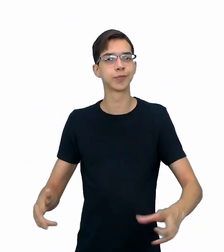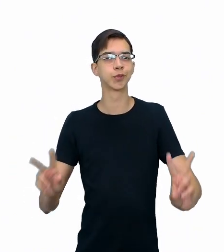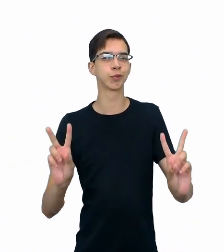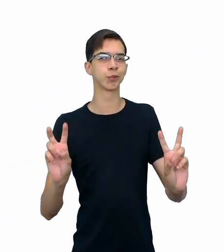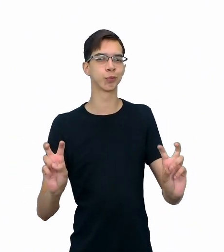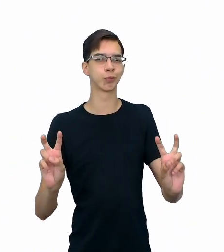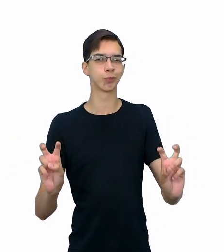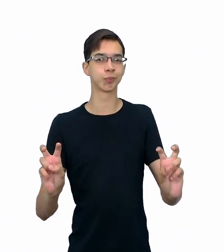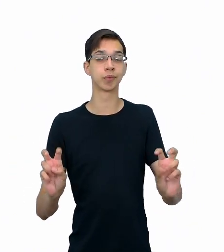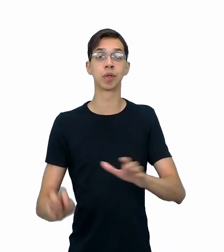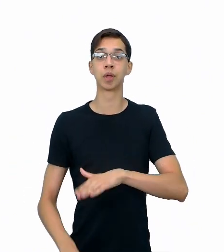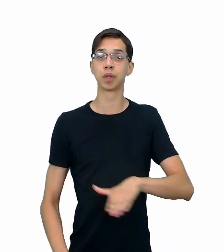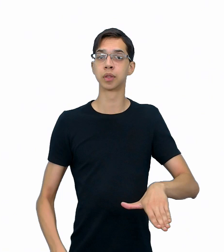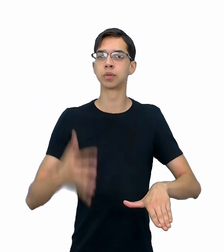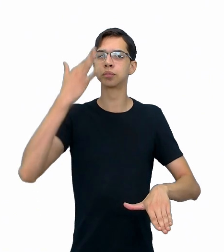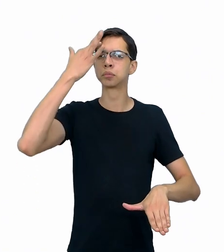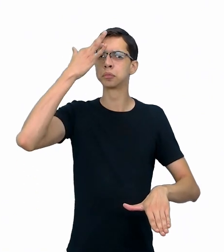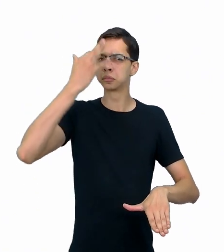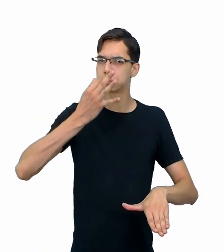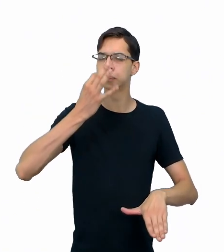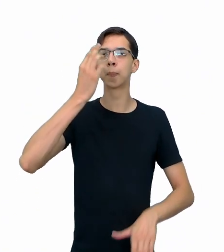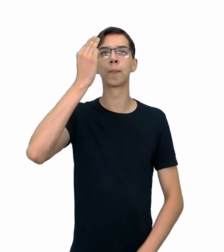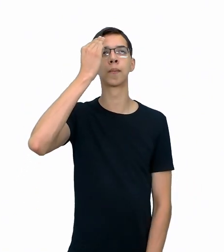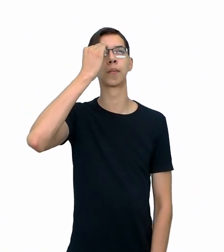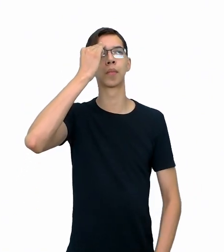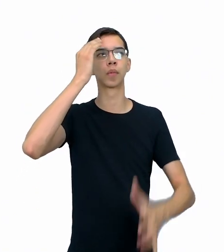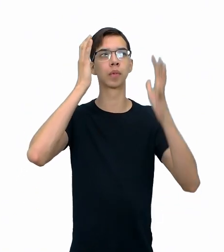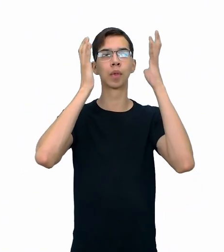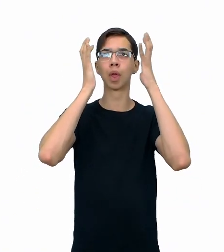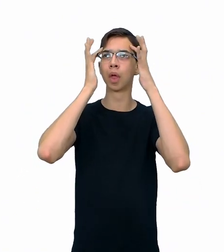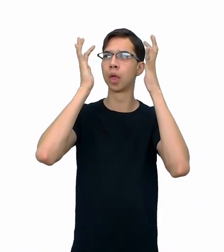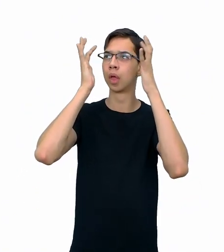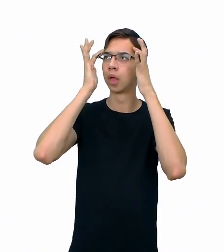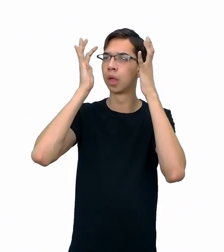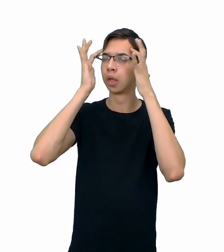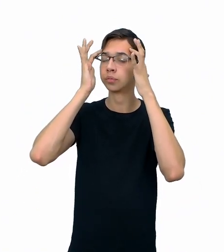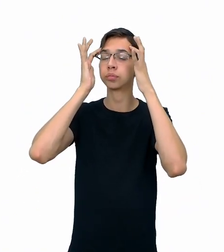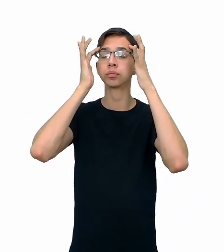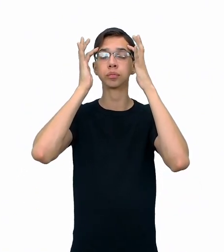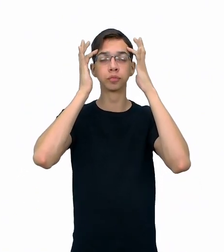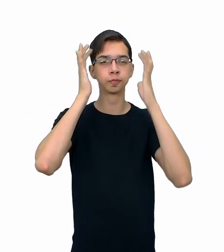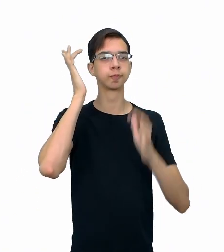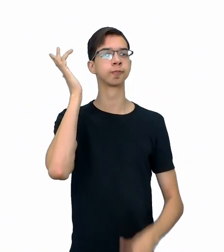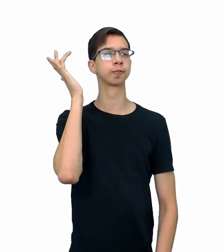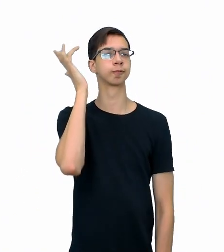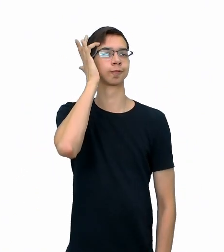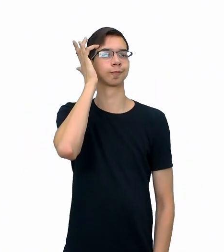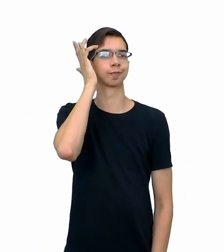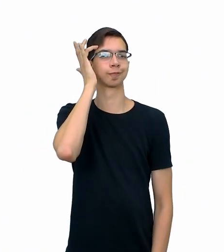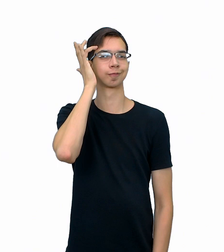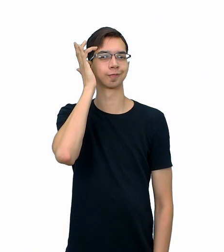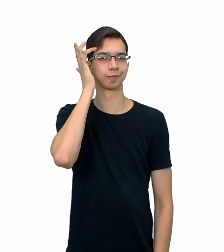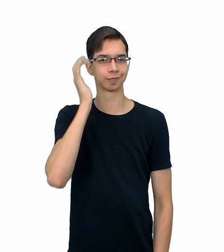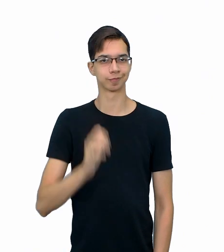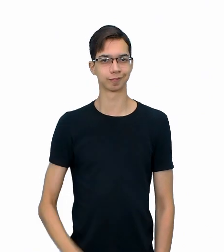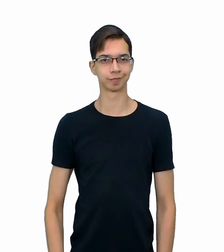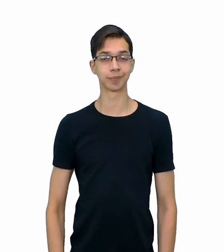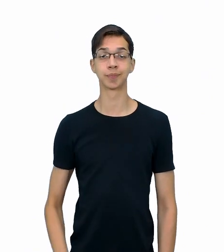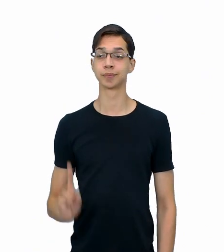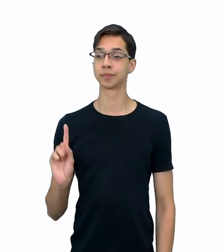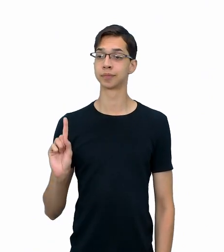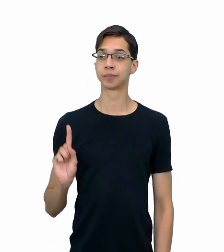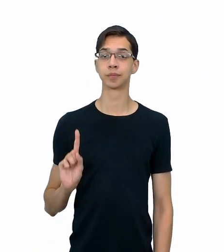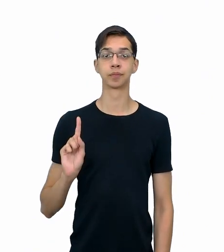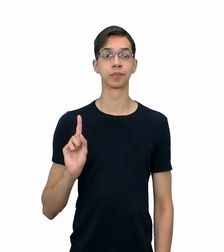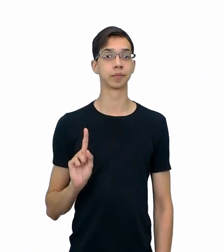se organize mentalmente, né? E que durante o percurso ela verifique se há necessidade de ajustar aí